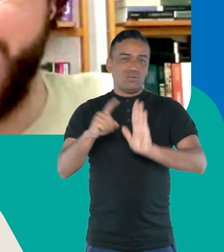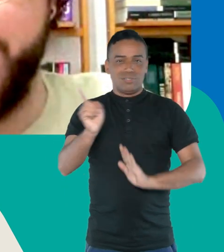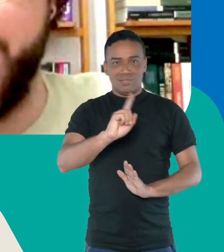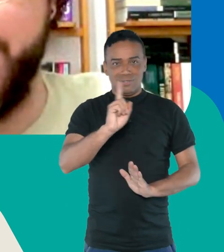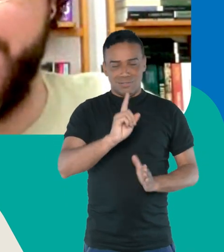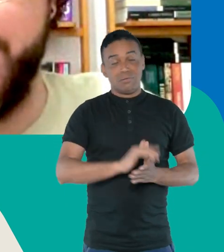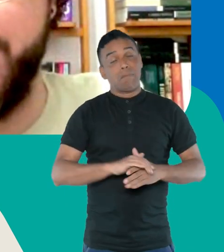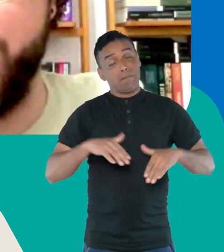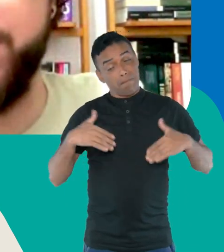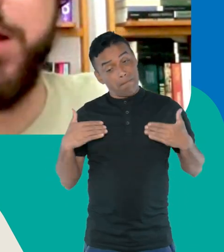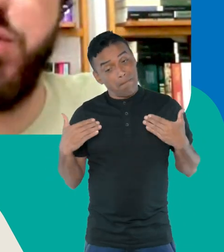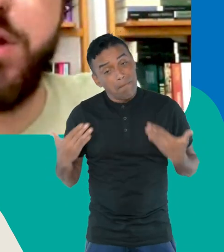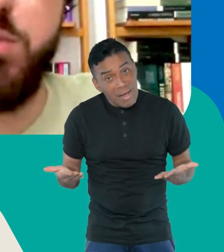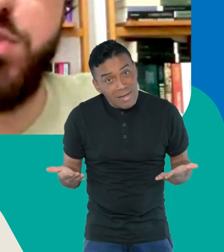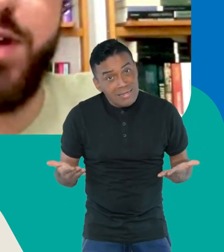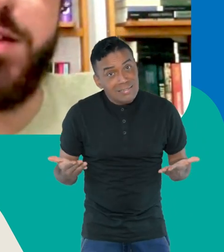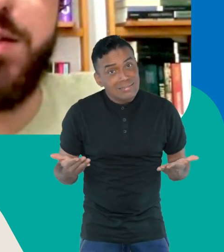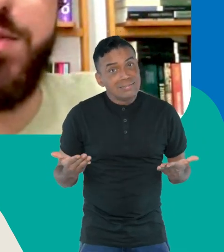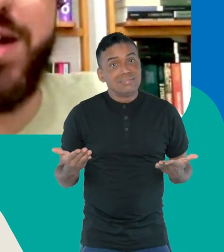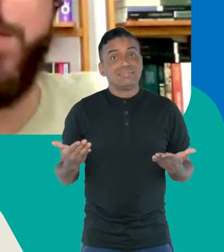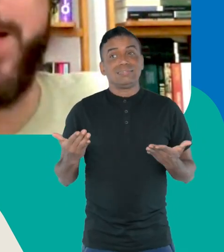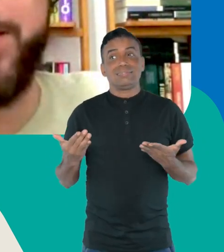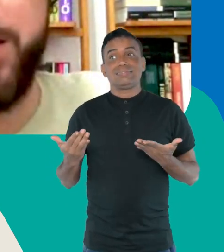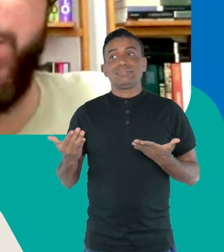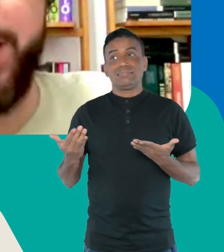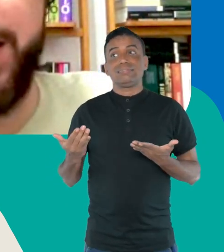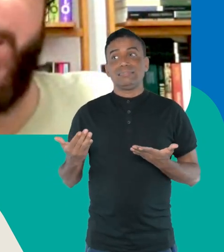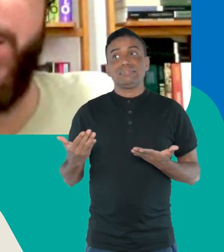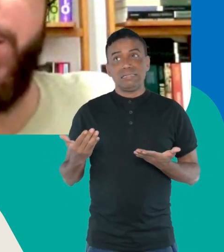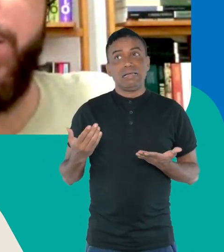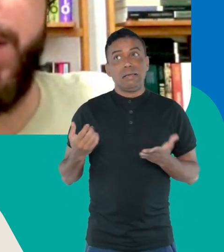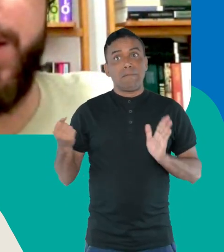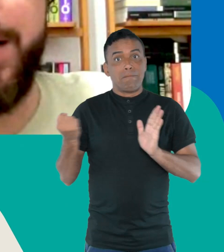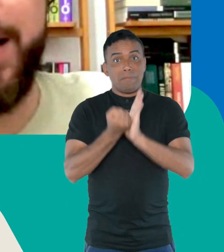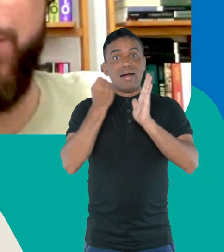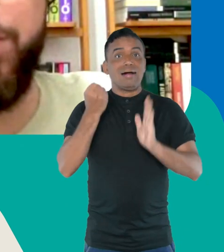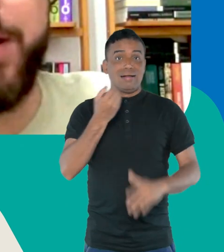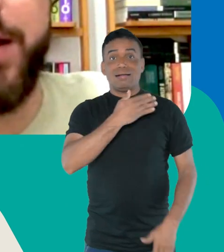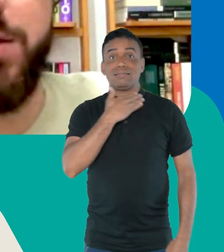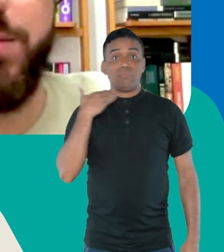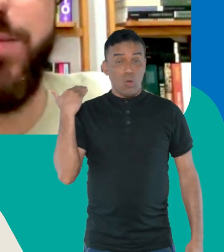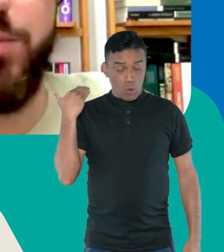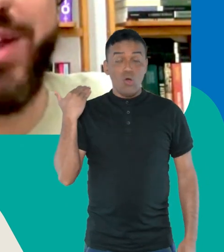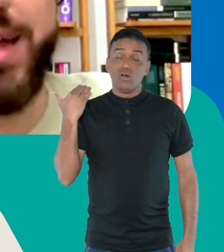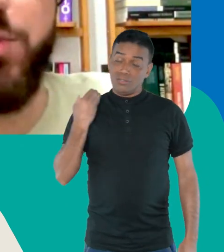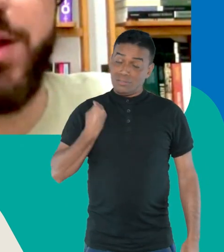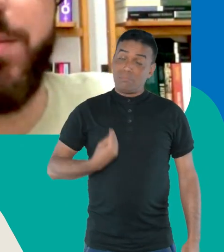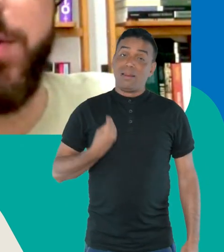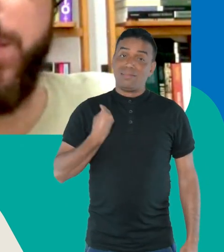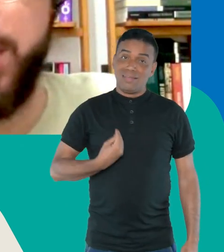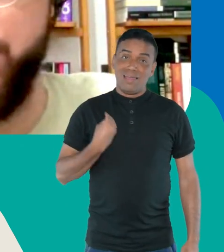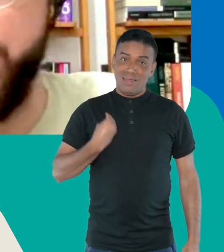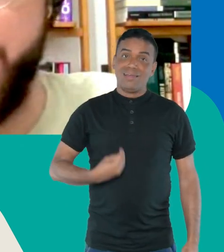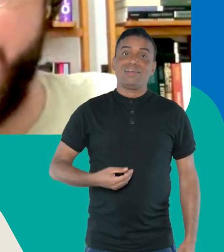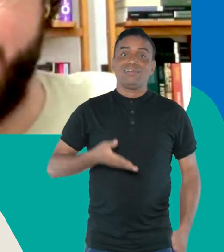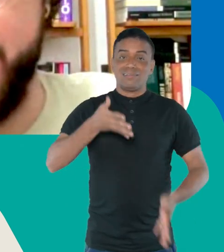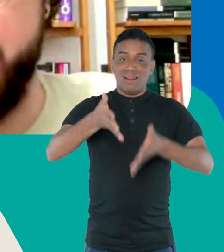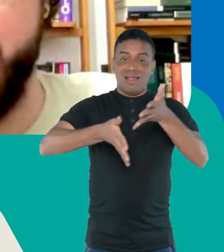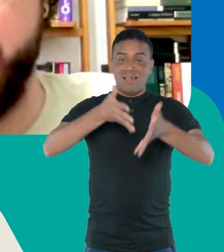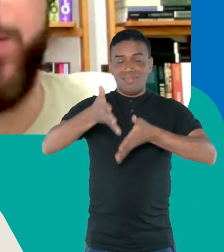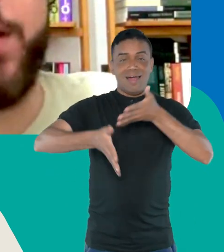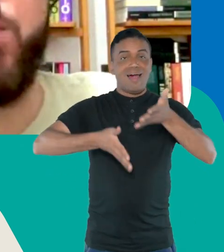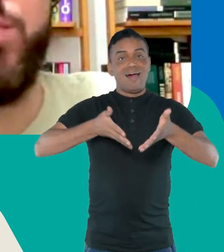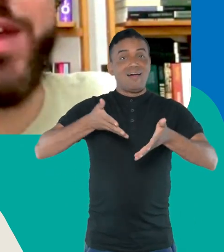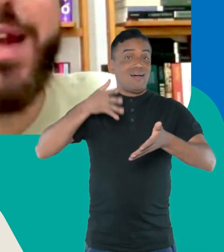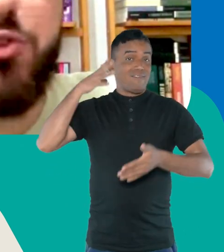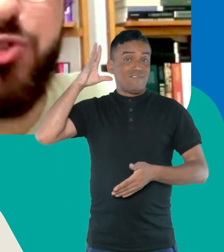entanto, o signo da morte faz presente, claro que na narrativa dela, no enredo dessa personagem,